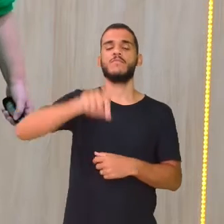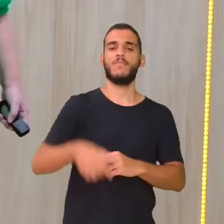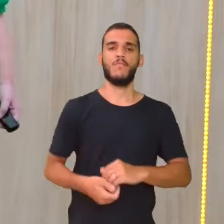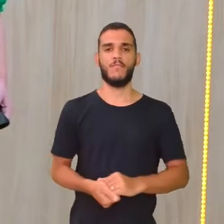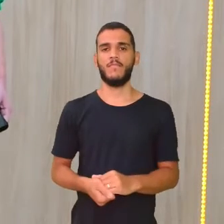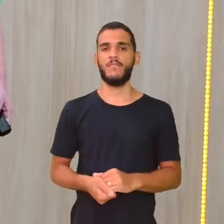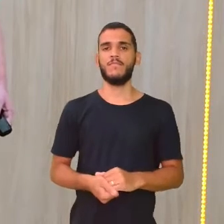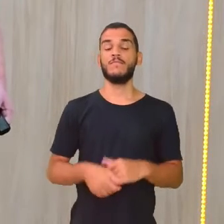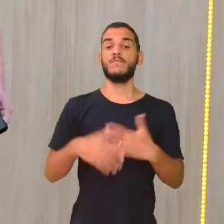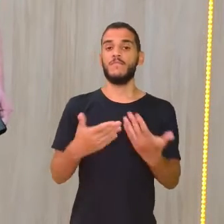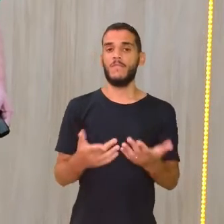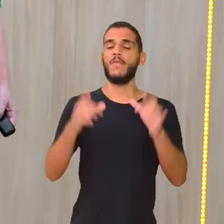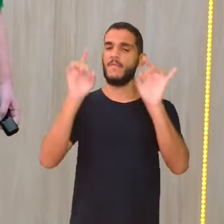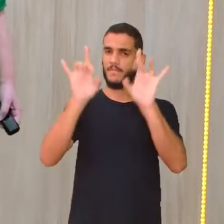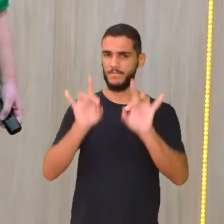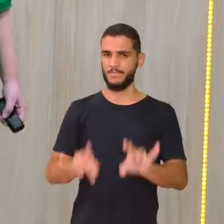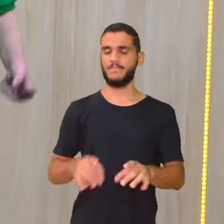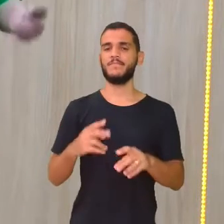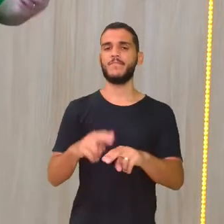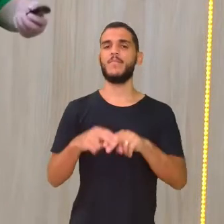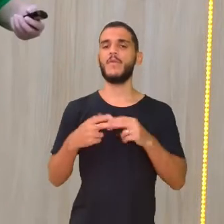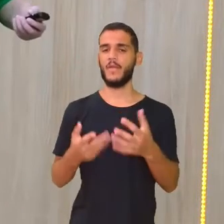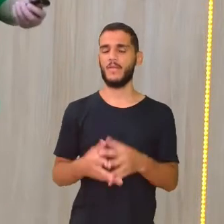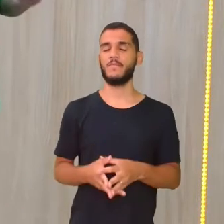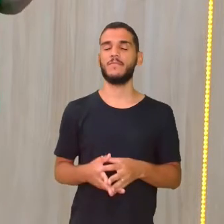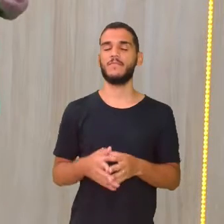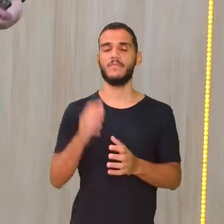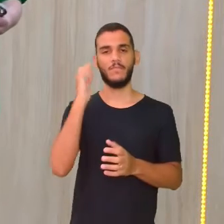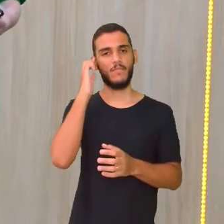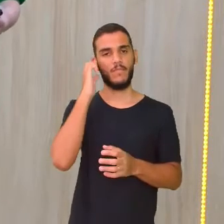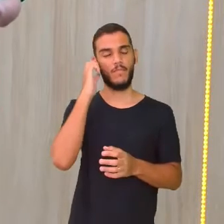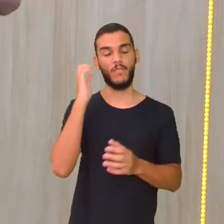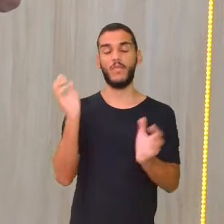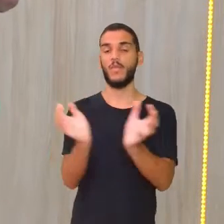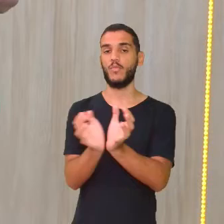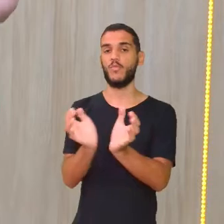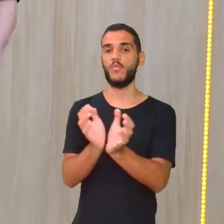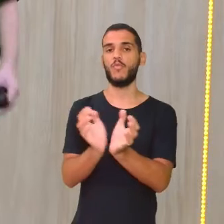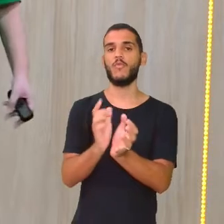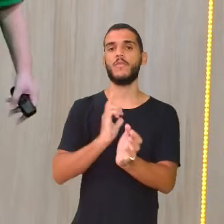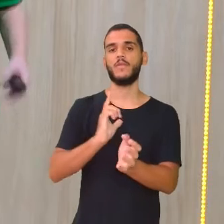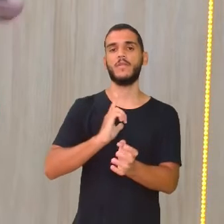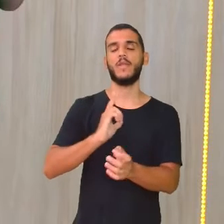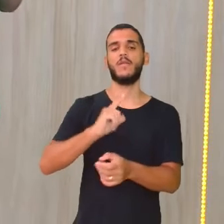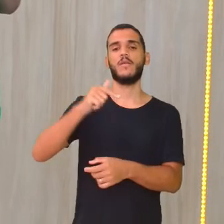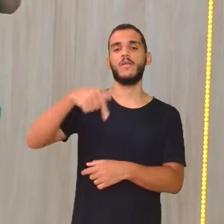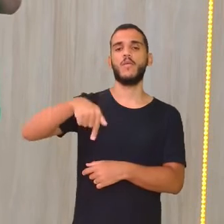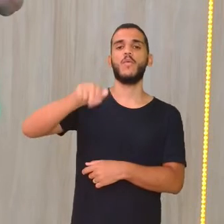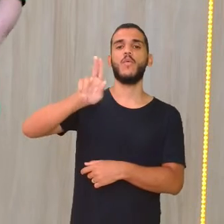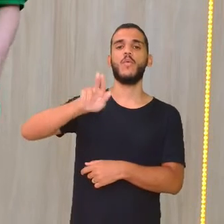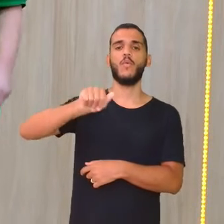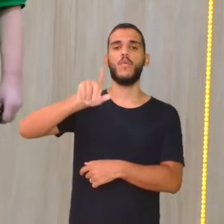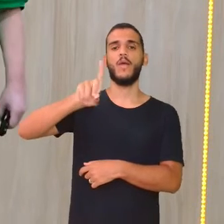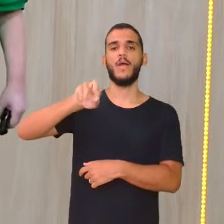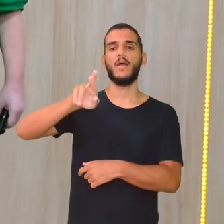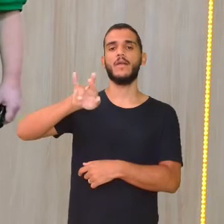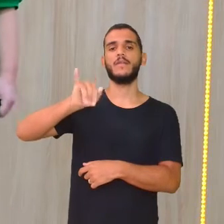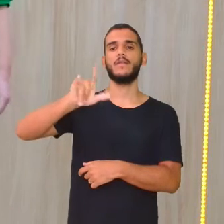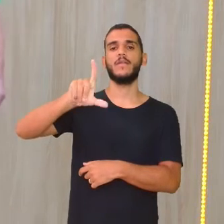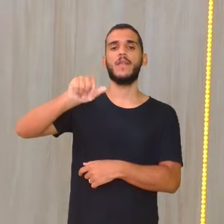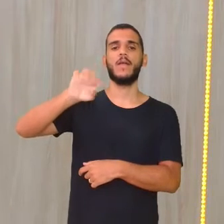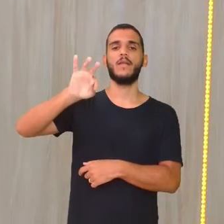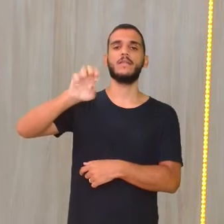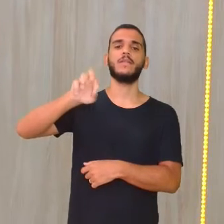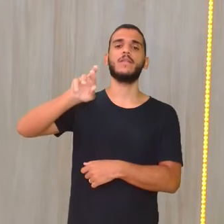um polígono especial do grupo dos quadriláteros. 4, ó, quadriláteros.